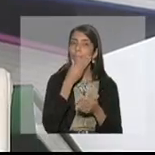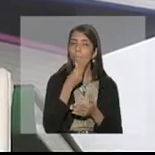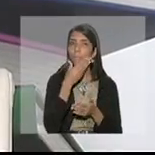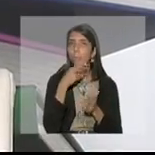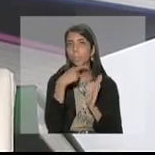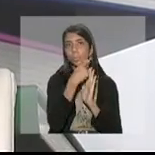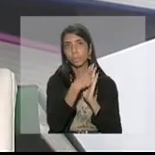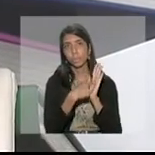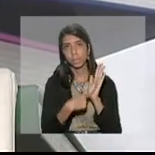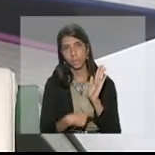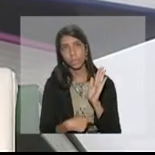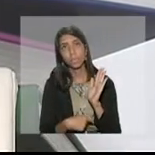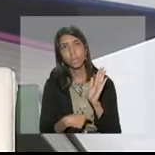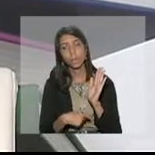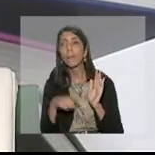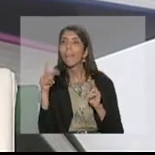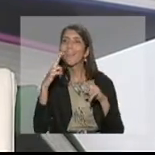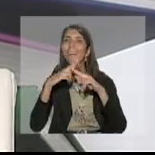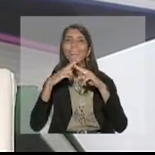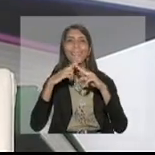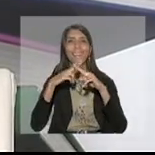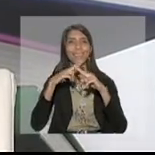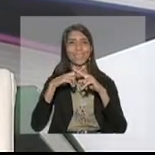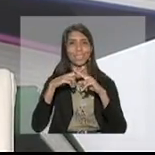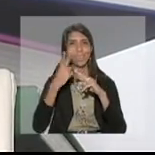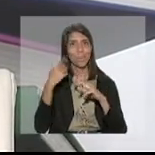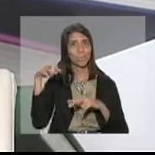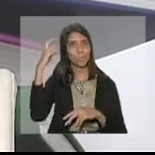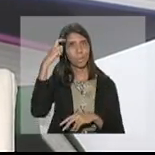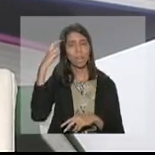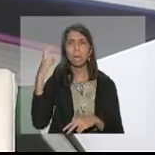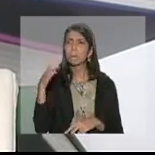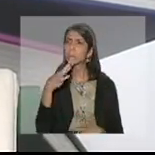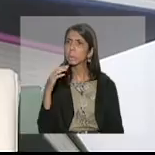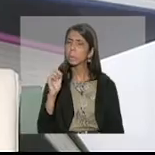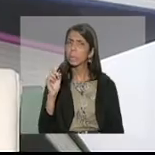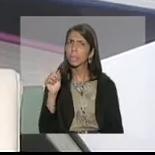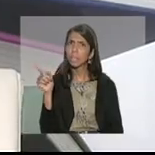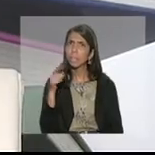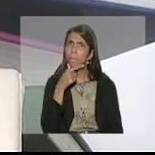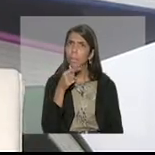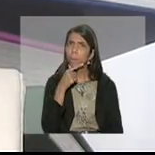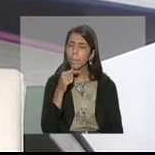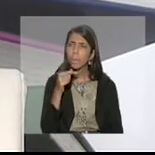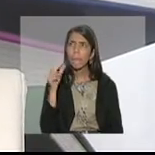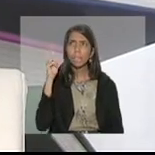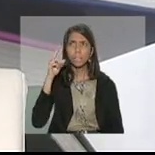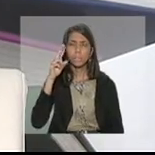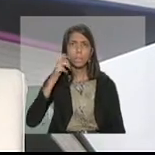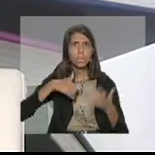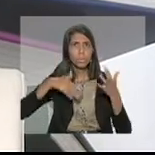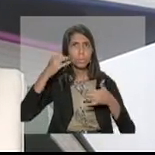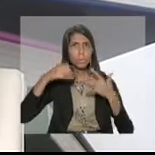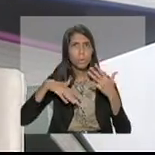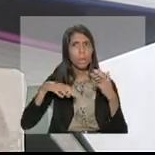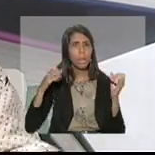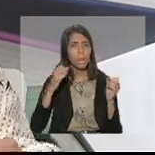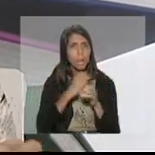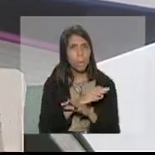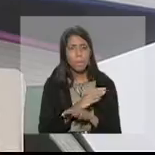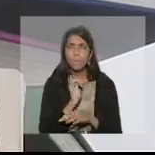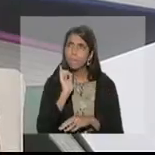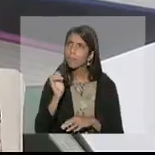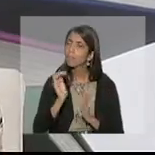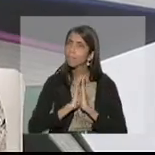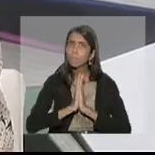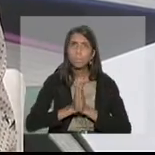Eduardo Galeano, na Caixa Cultural. Eu nunca tinha ouvido falar no Eduardo Galeano. Quando ela terminou a contação de histórias, eu virei